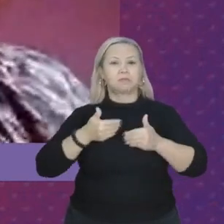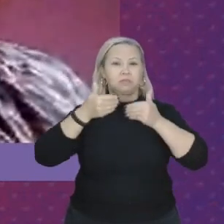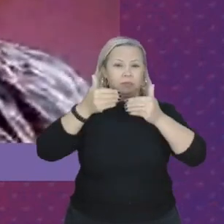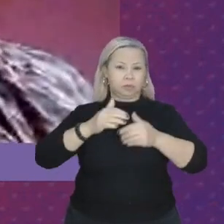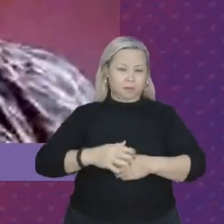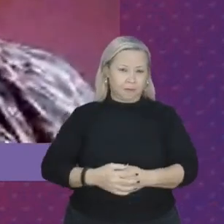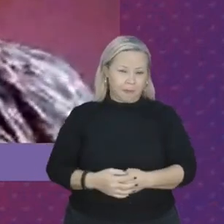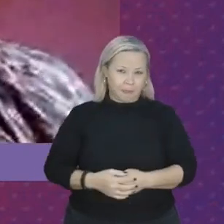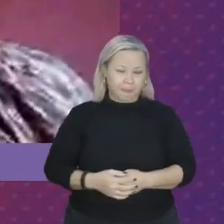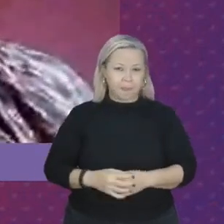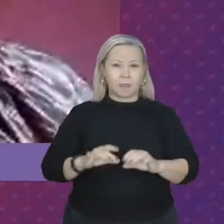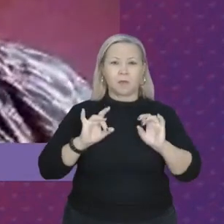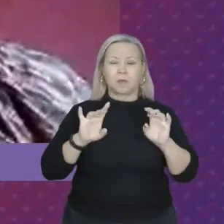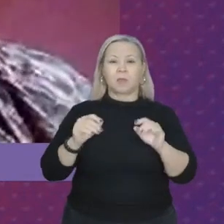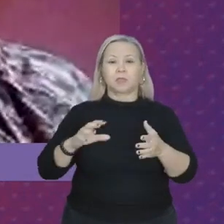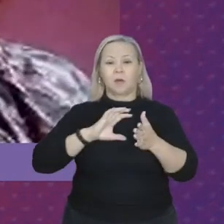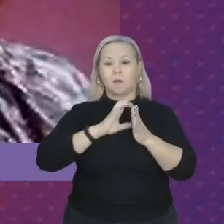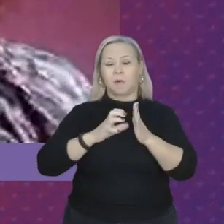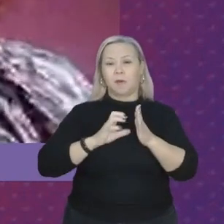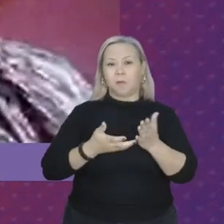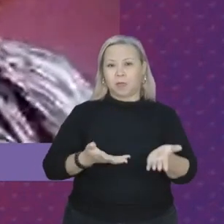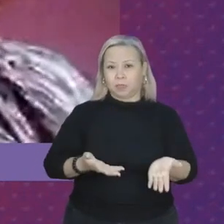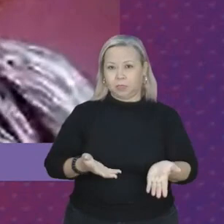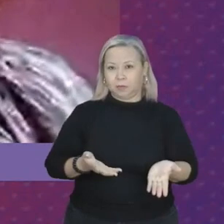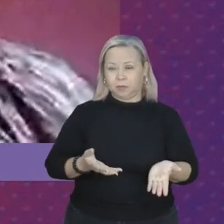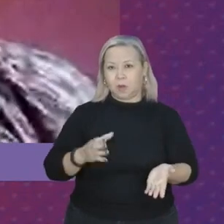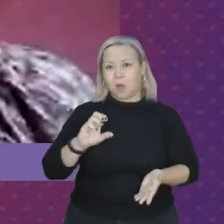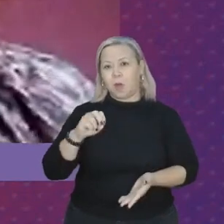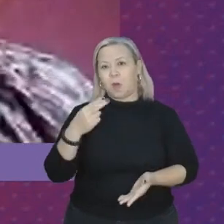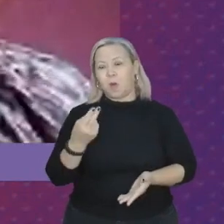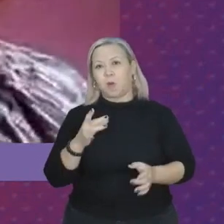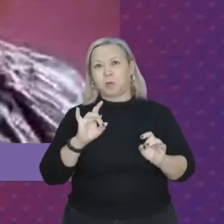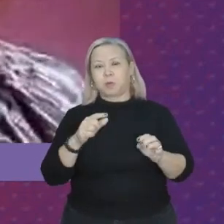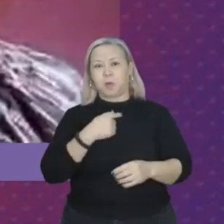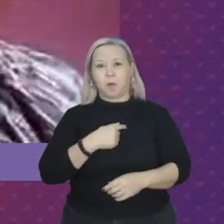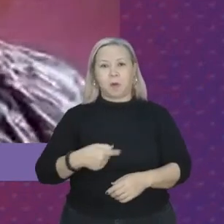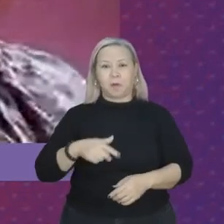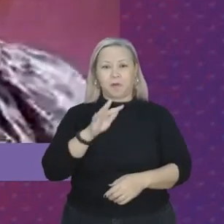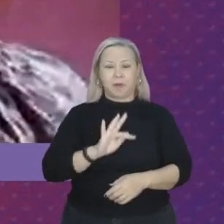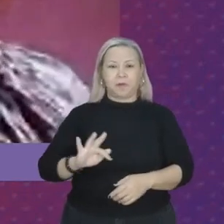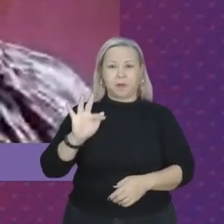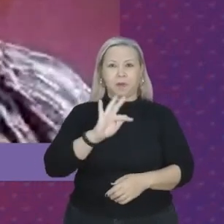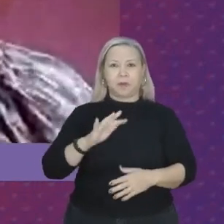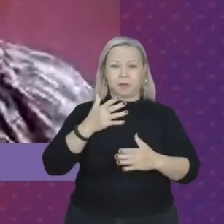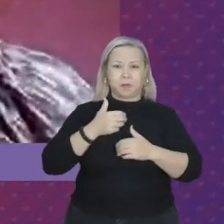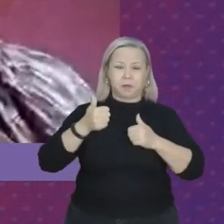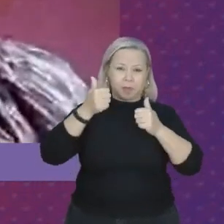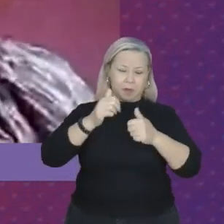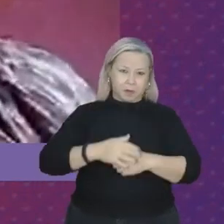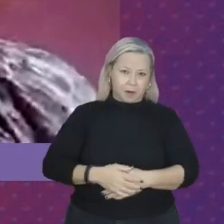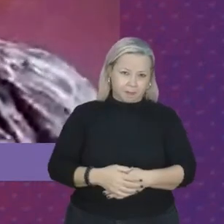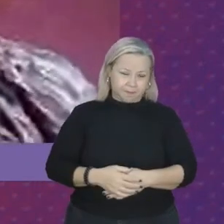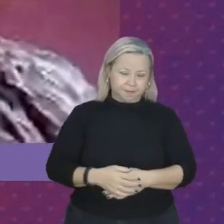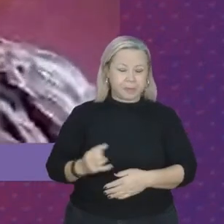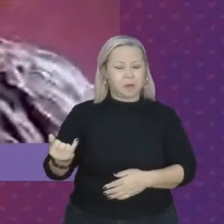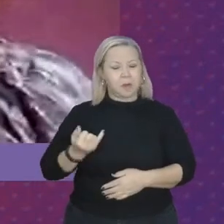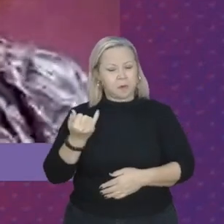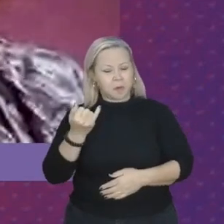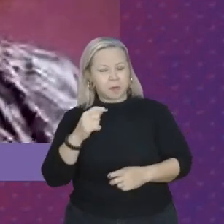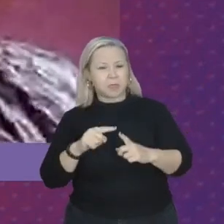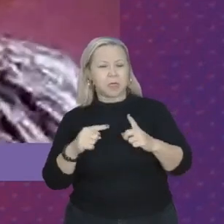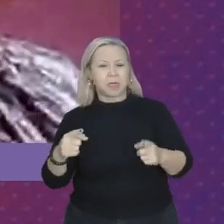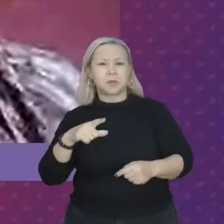só pelo partido ou só pelo governo federal que a gente vai avançar. Claro que eles são essenciais, mas a gente tem